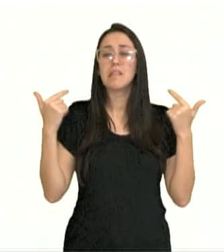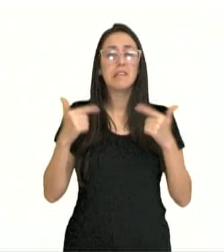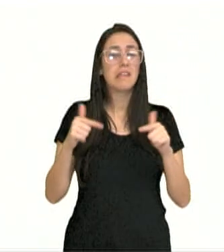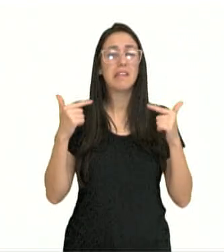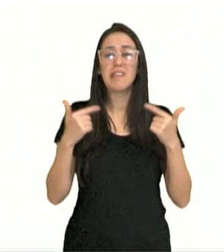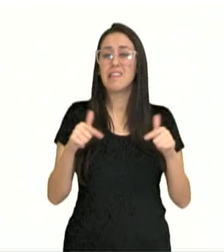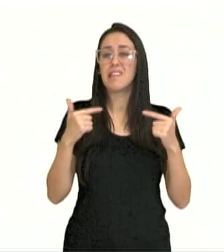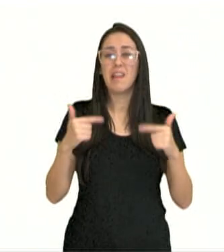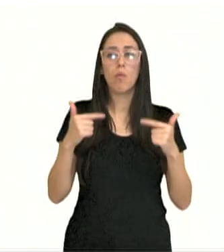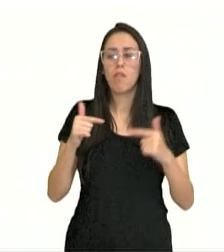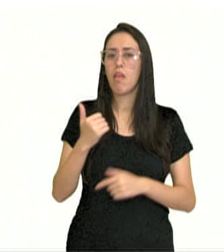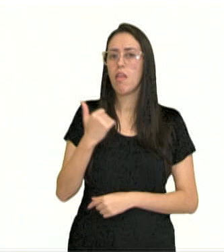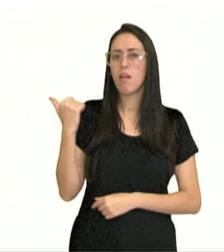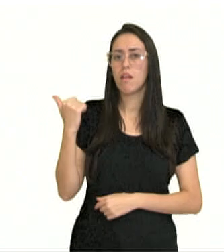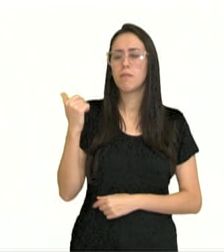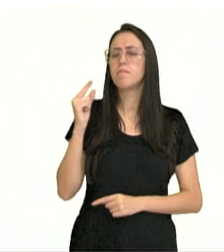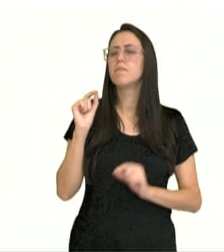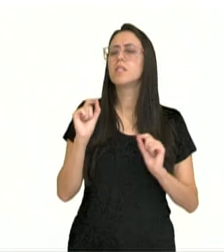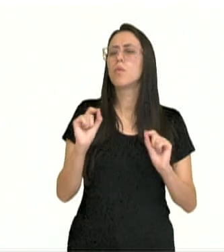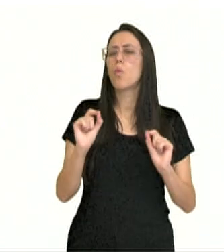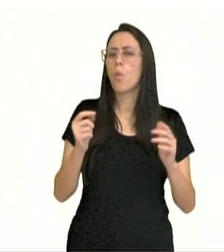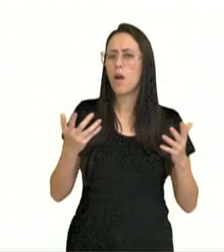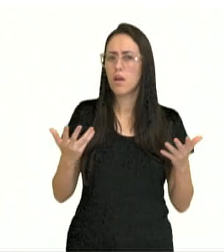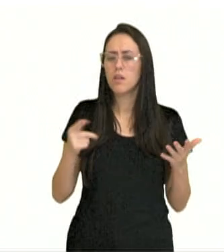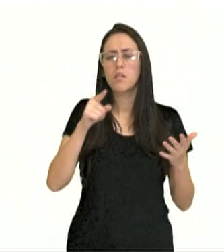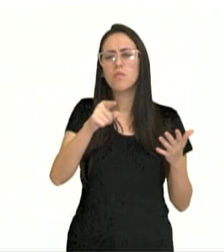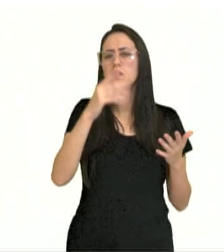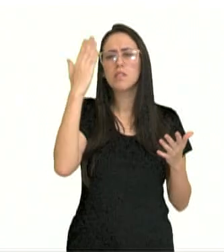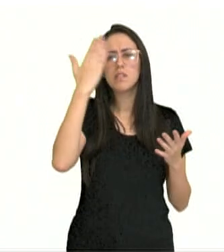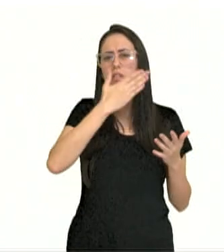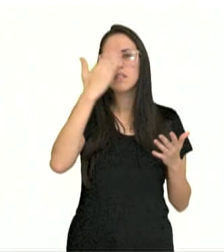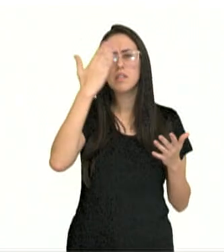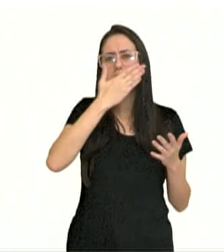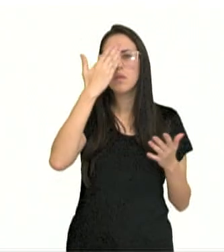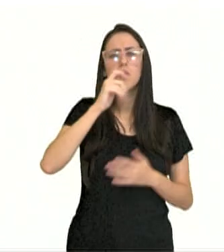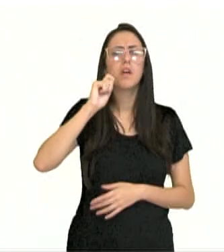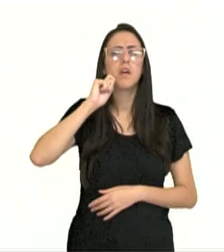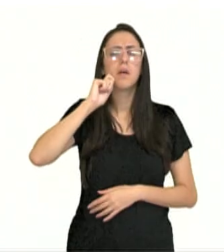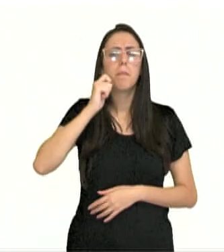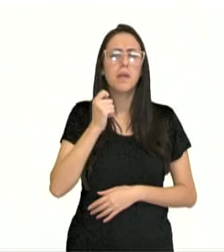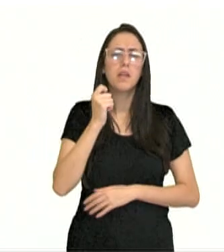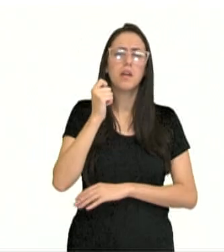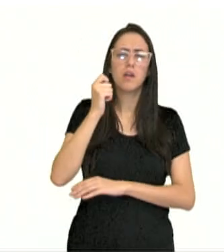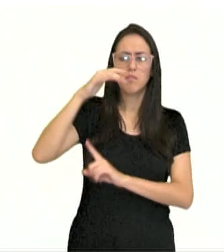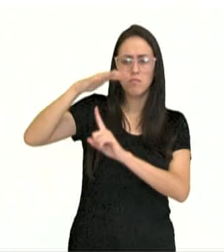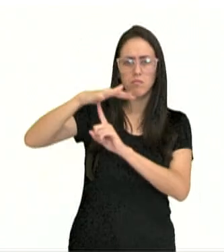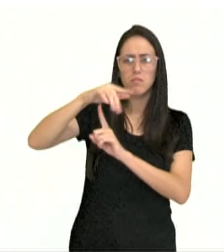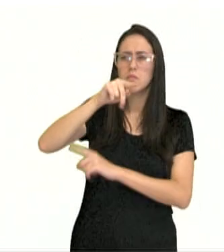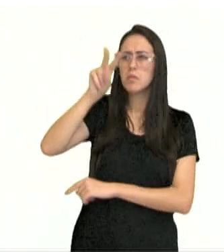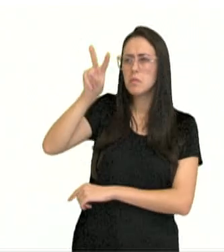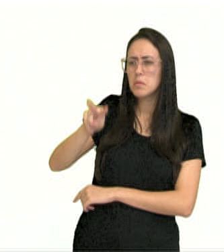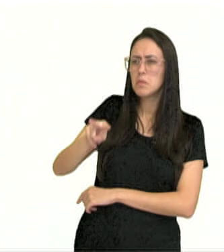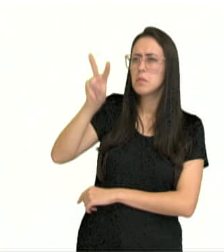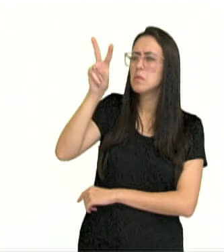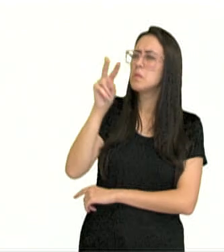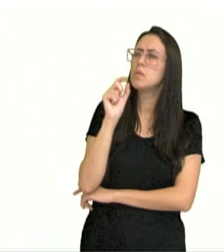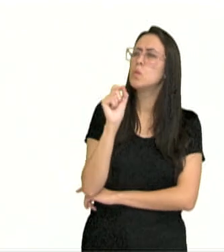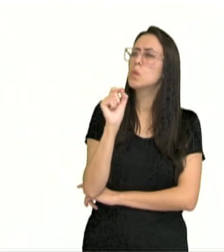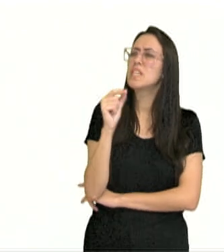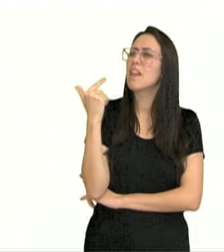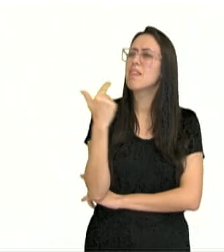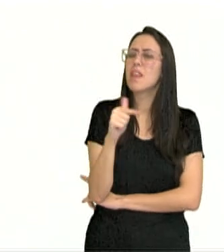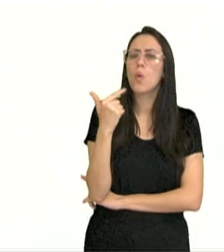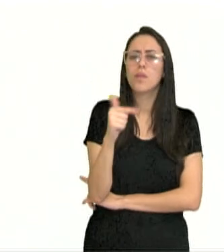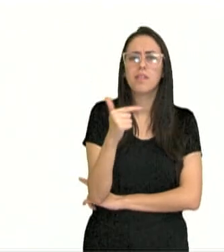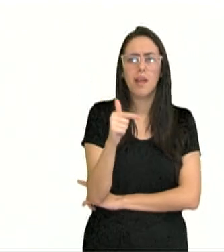ausente nas gimnospermas? O que você não vê, por exemplo, num pinheiro do Paraná? Então, veja o que